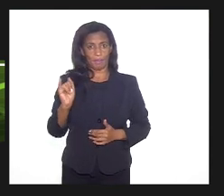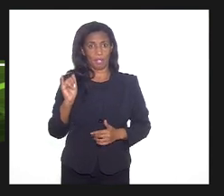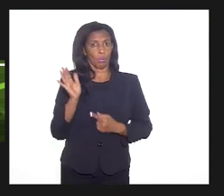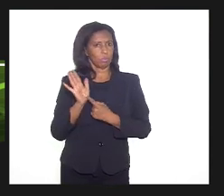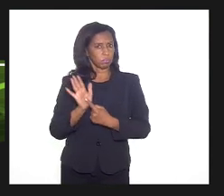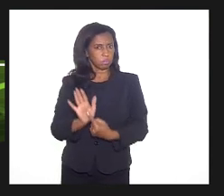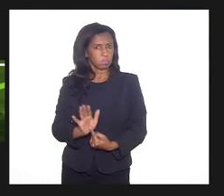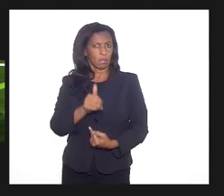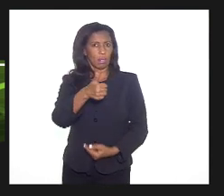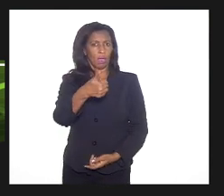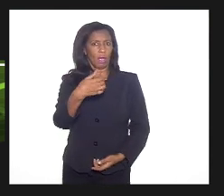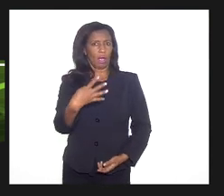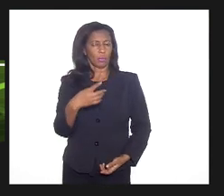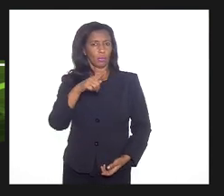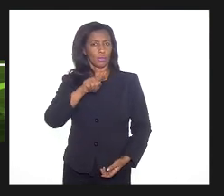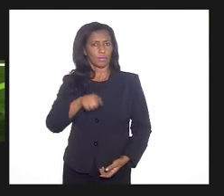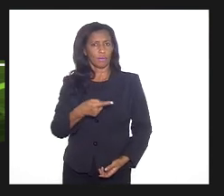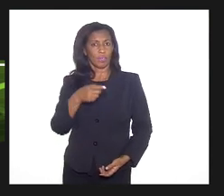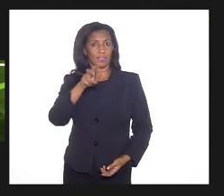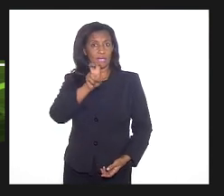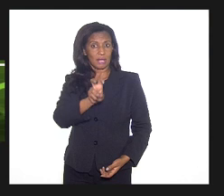representa 14,5